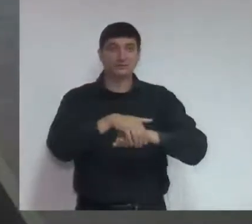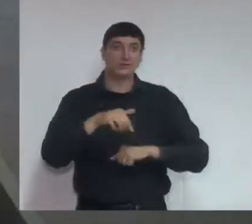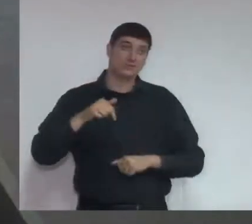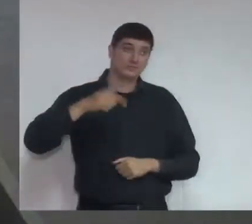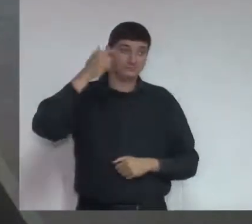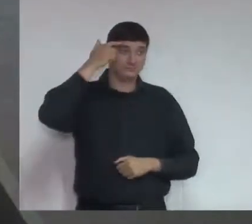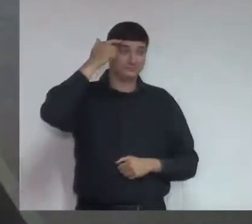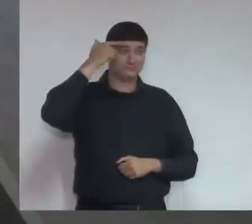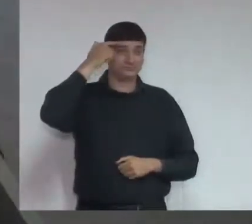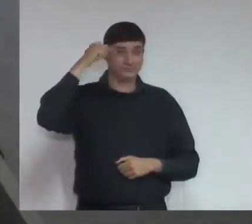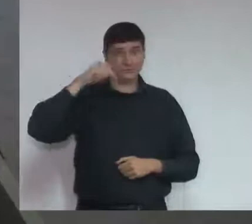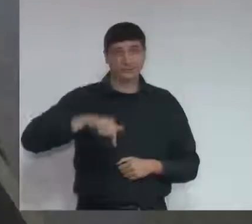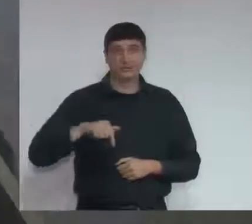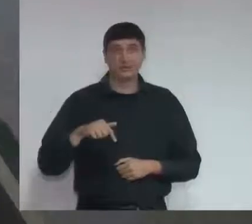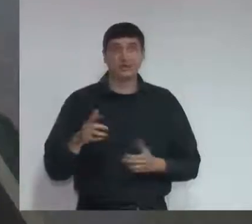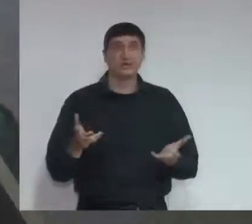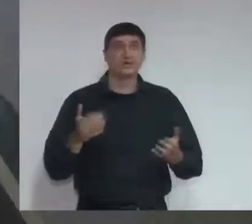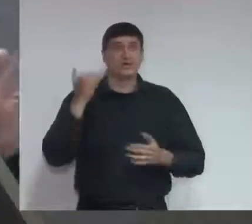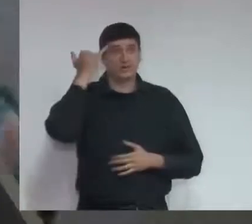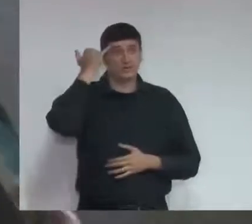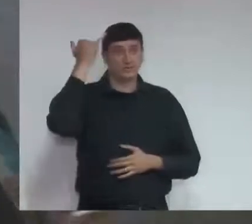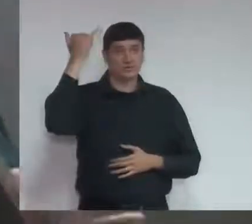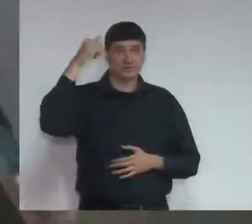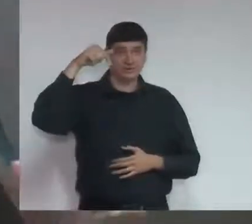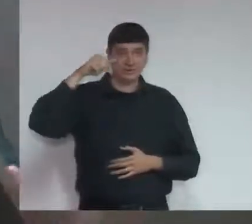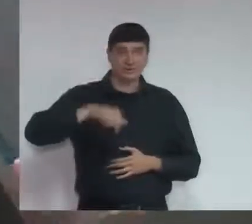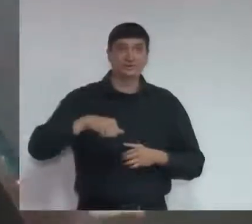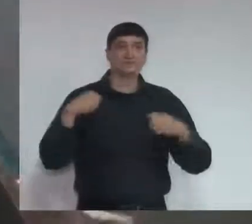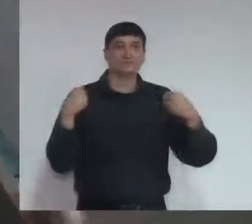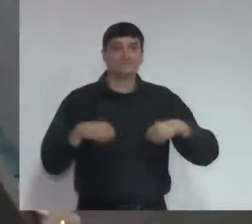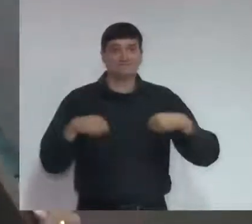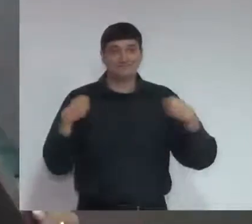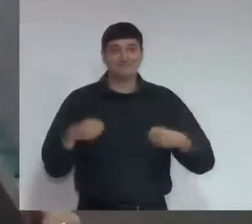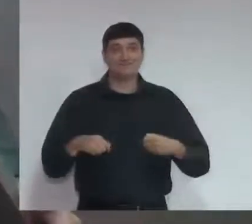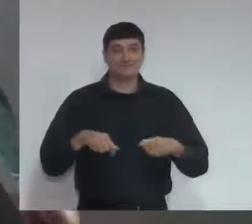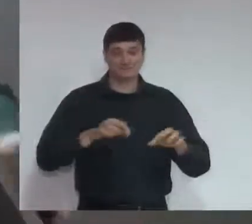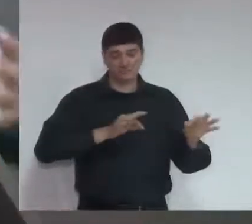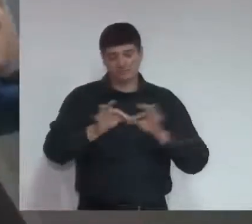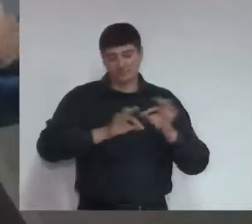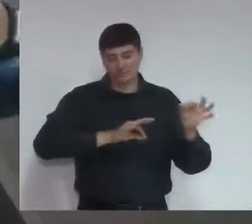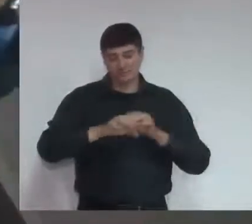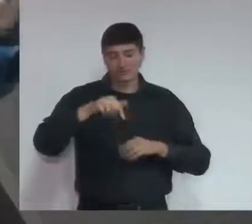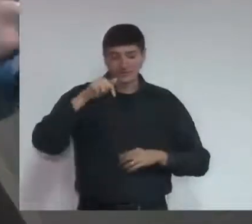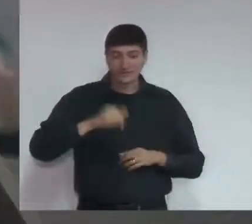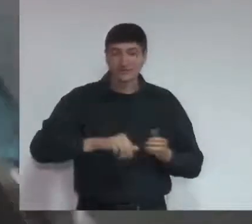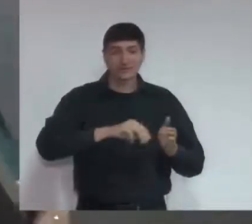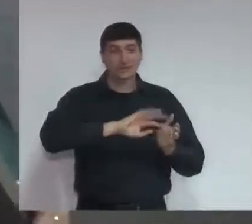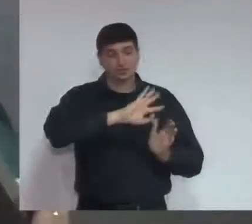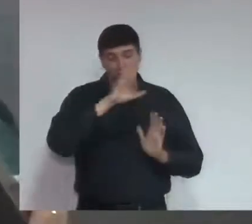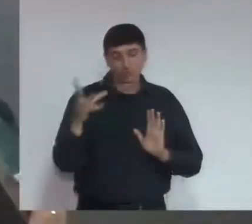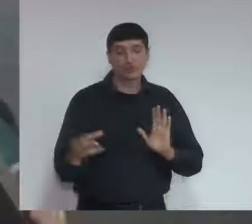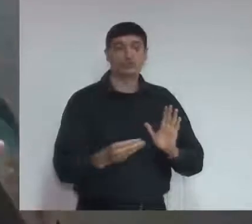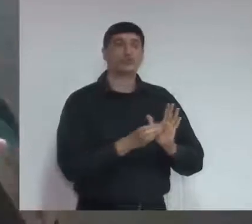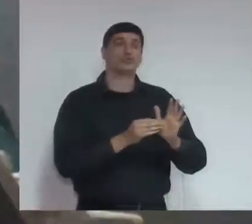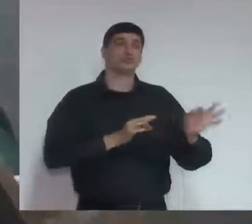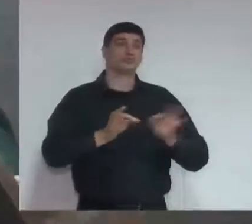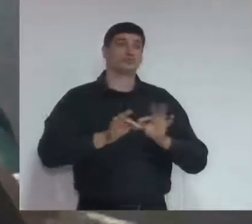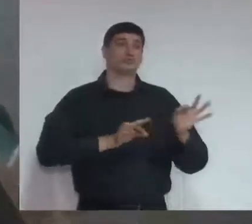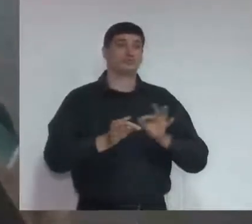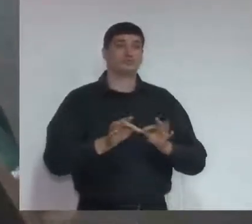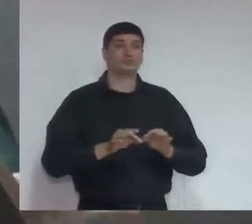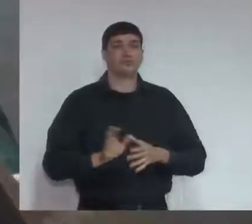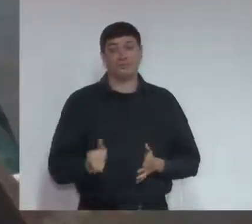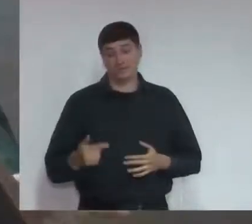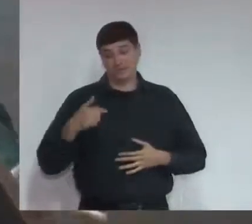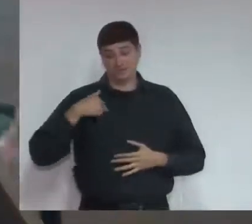isso, mas acredito que a solução passa por um planejamento da gestão como um todo. Não vejo como a Secretaria do Esporte a